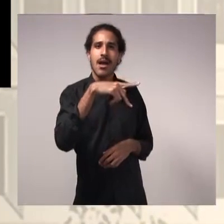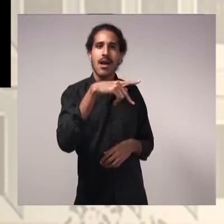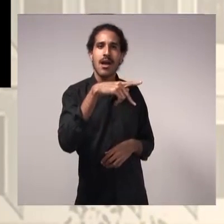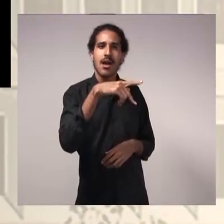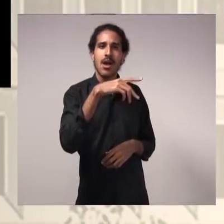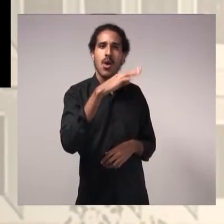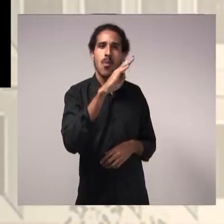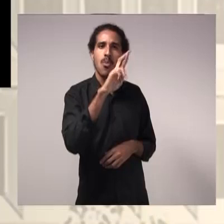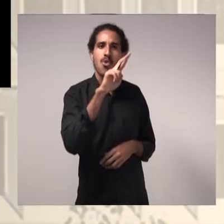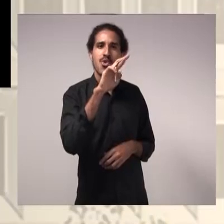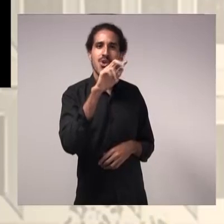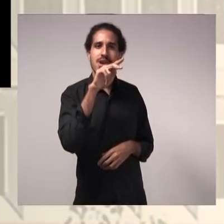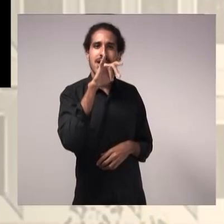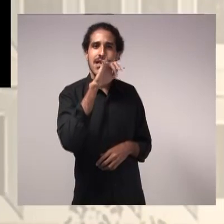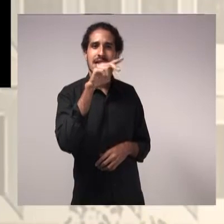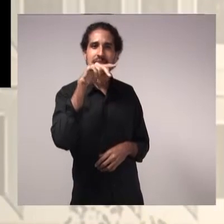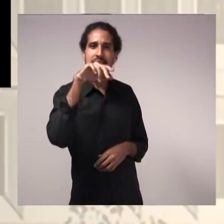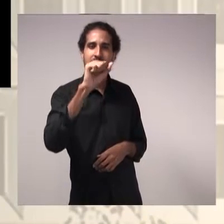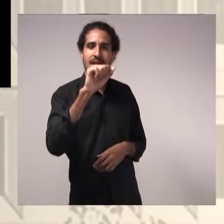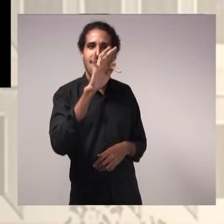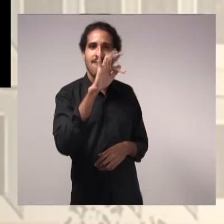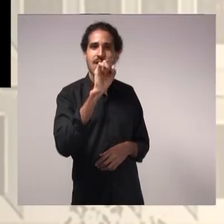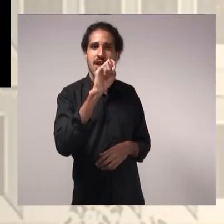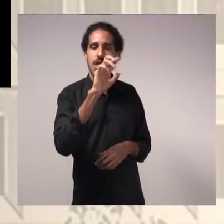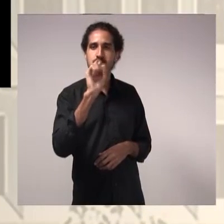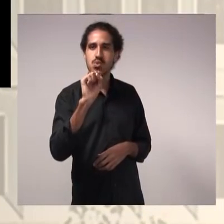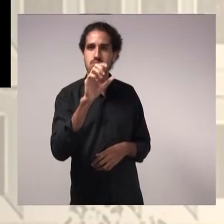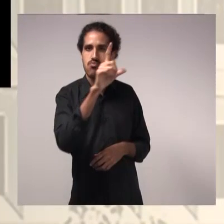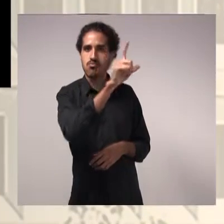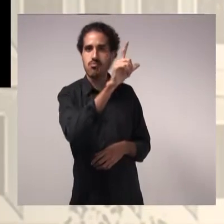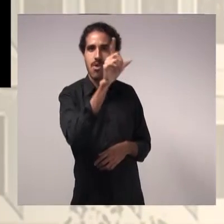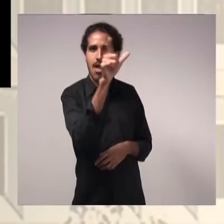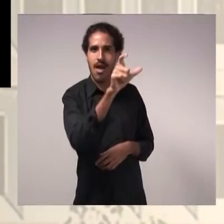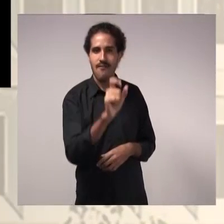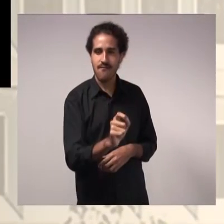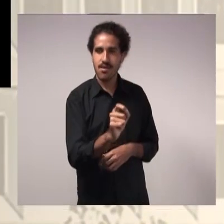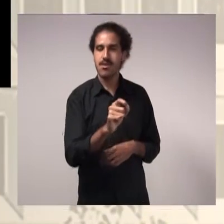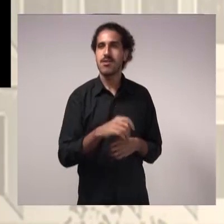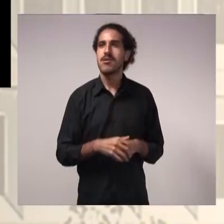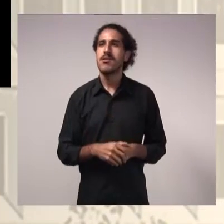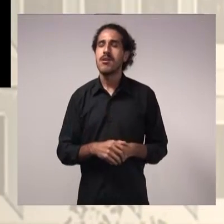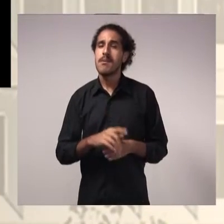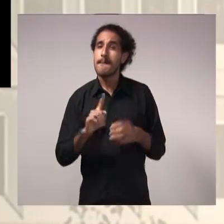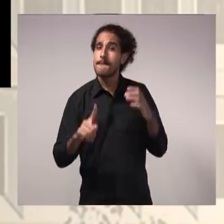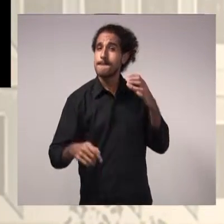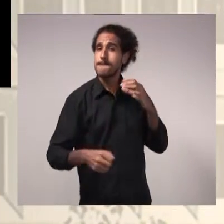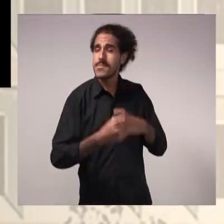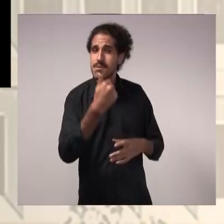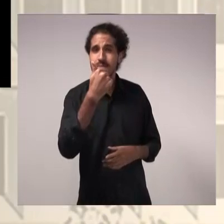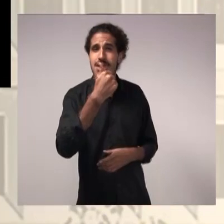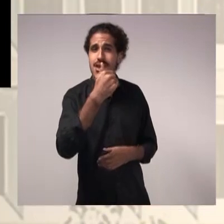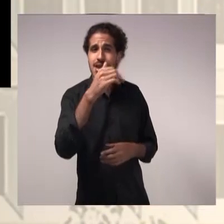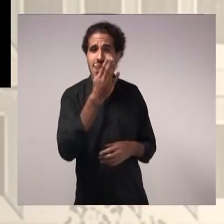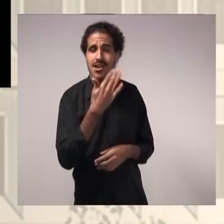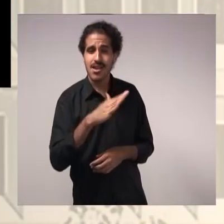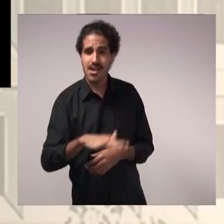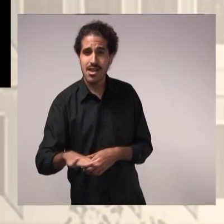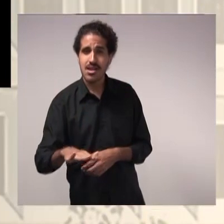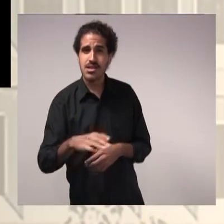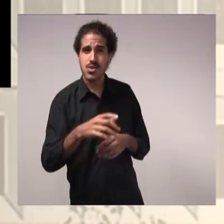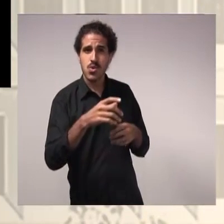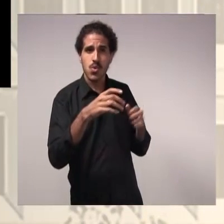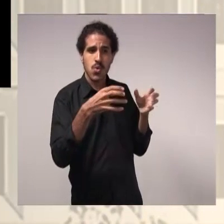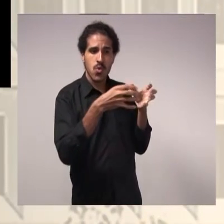Burkina Faso, a estudar. Ele foi a primeira criança dessa localidade,